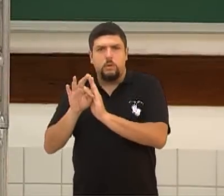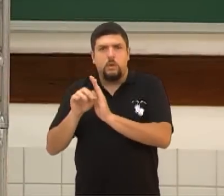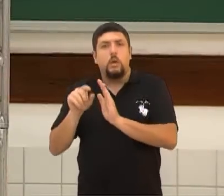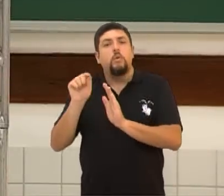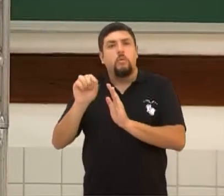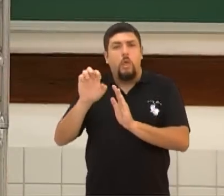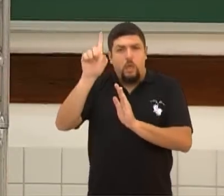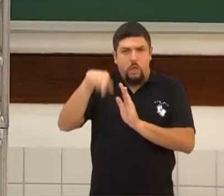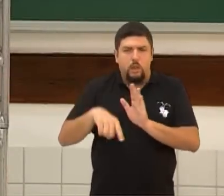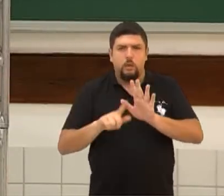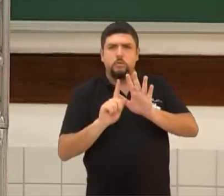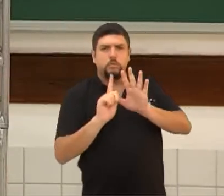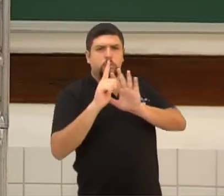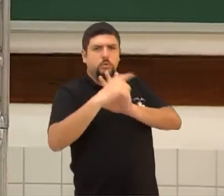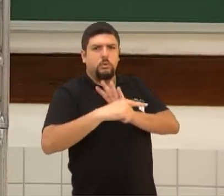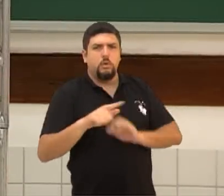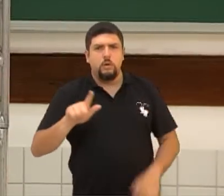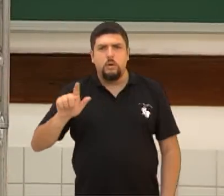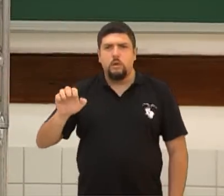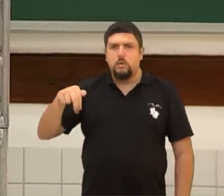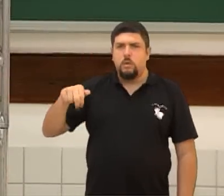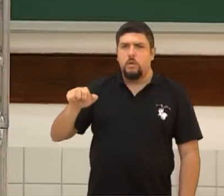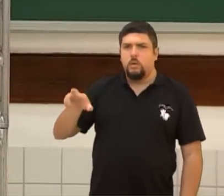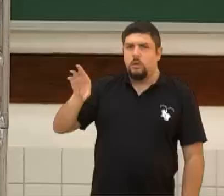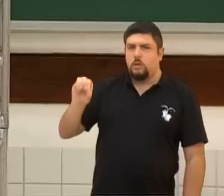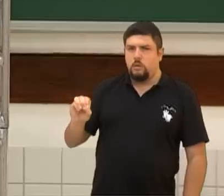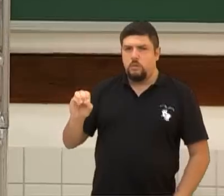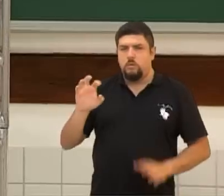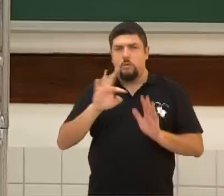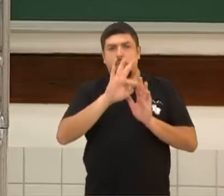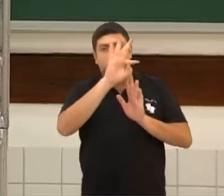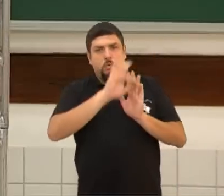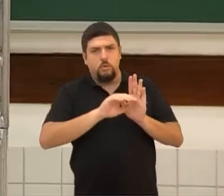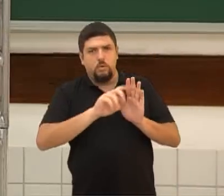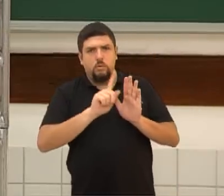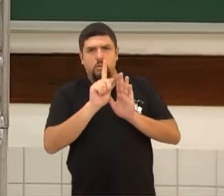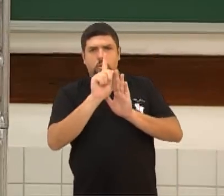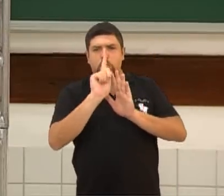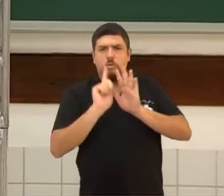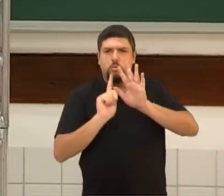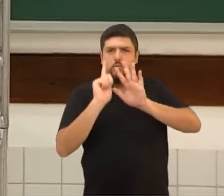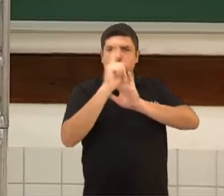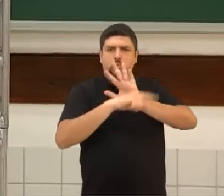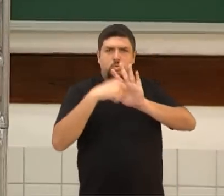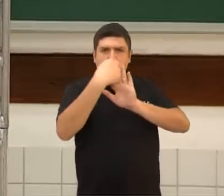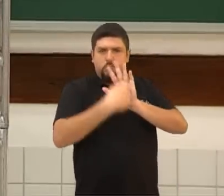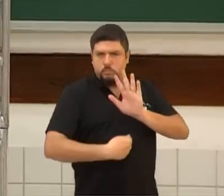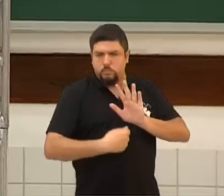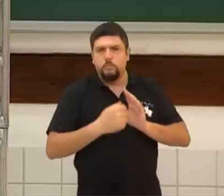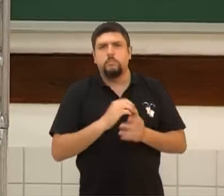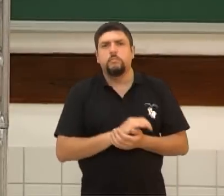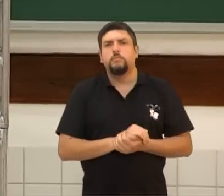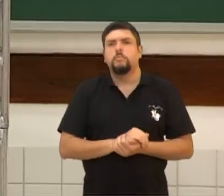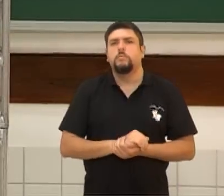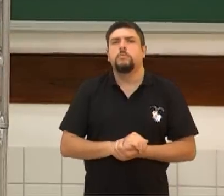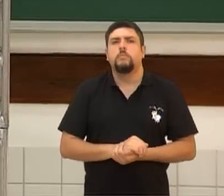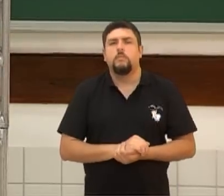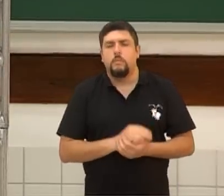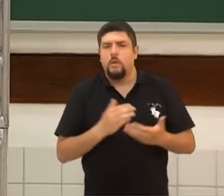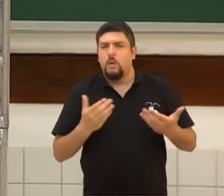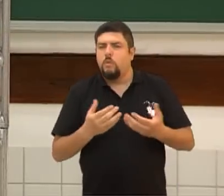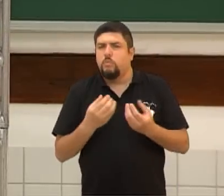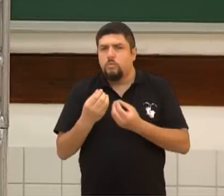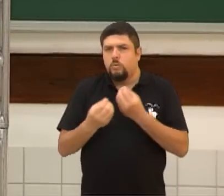presente, geralmente ele está presente acompanhando outros gêneros, uma reportagem, por exemplo, certo? Então acompanhe aqui comigo